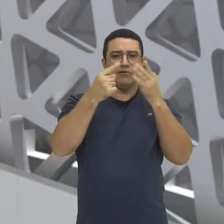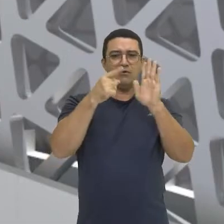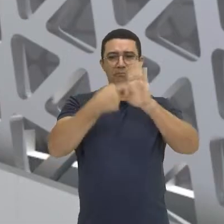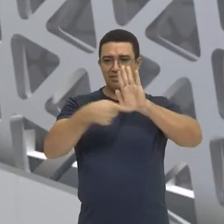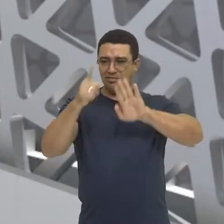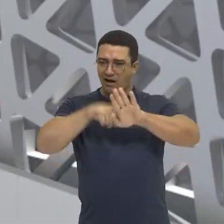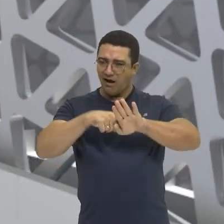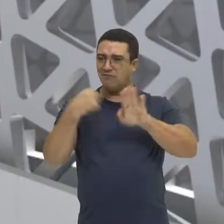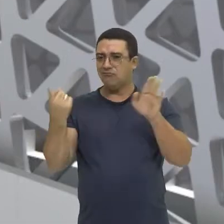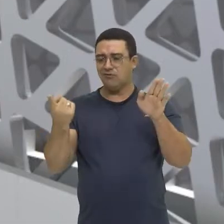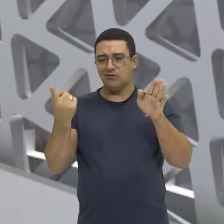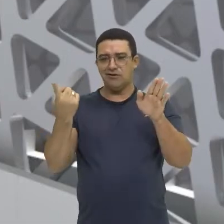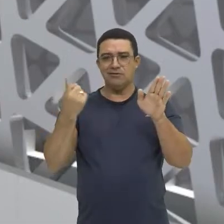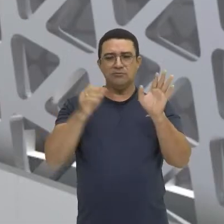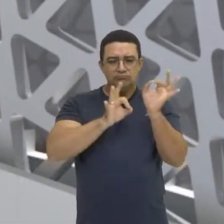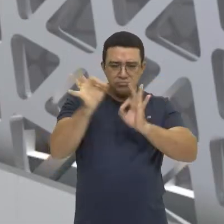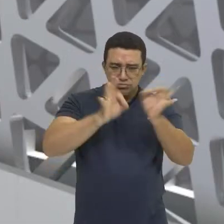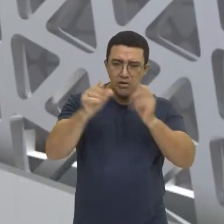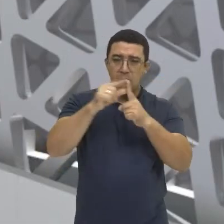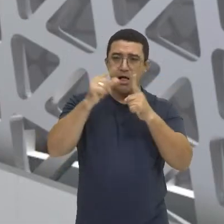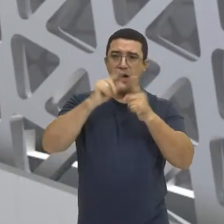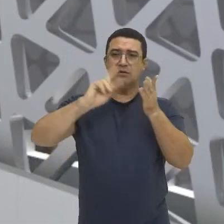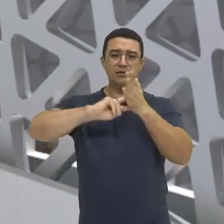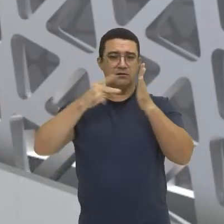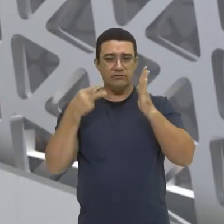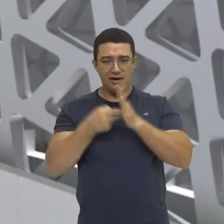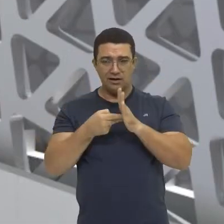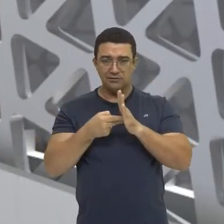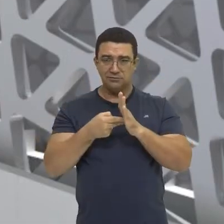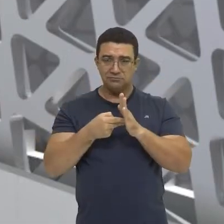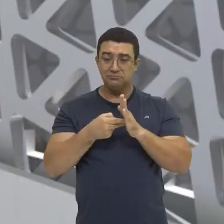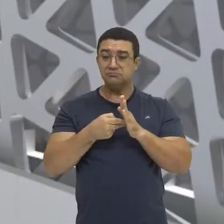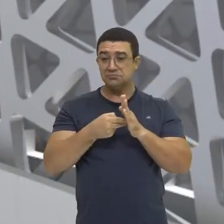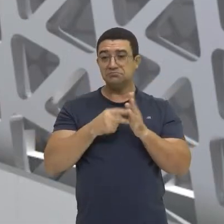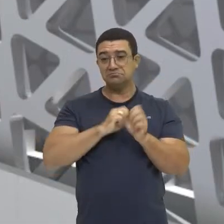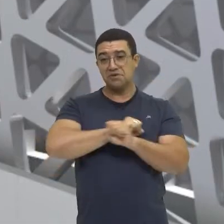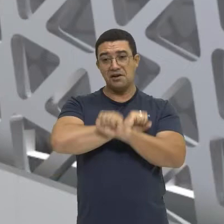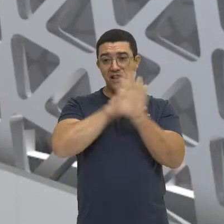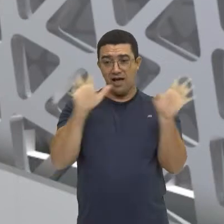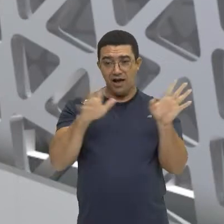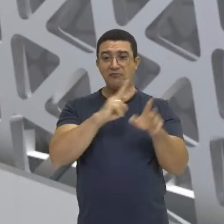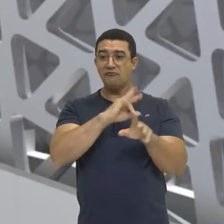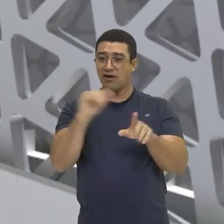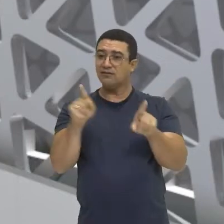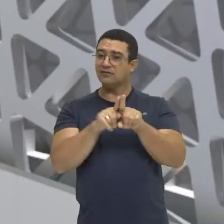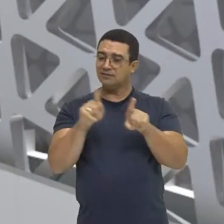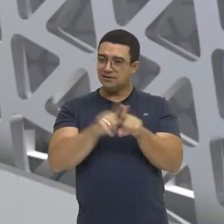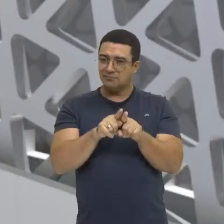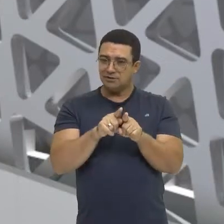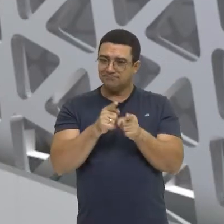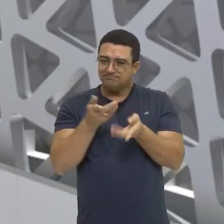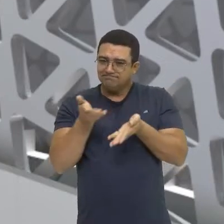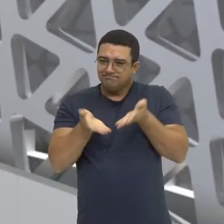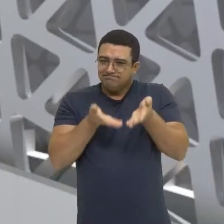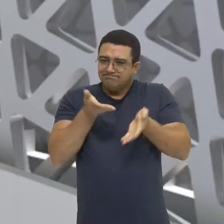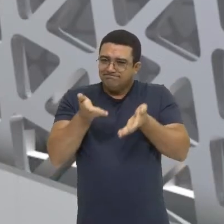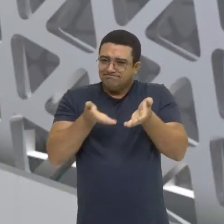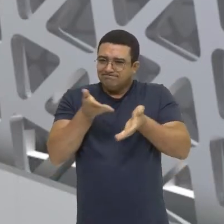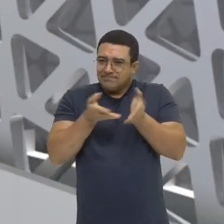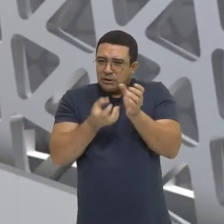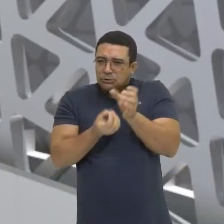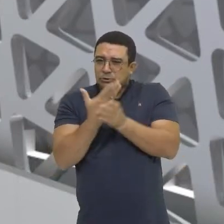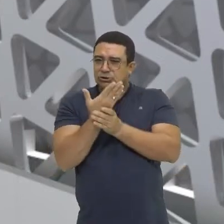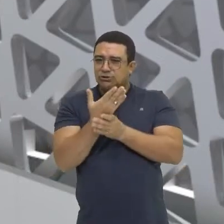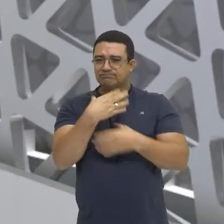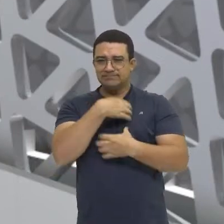dessas palavras com o significado que elas possuem. E aí, é claro, elas vão provocar, sim, alguma coisa,